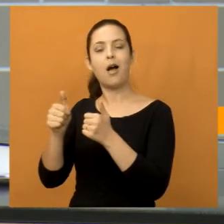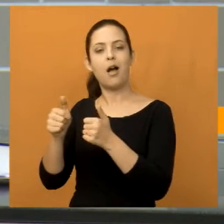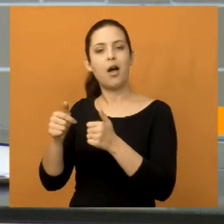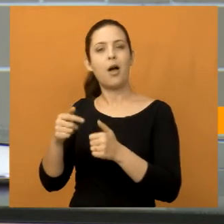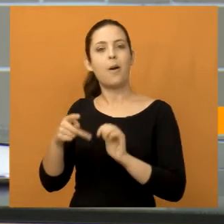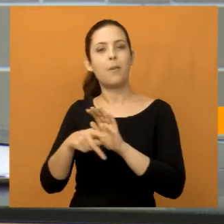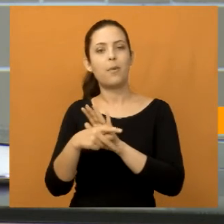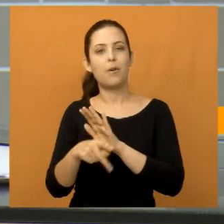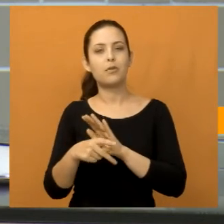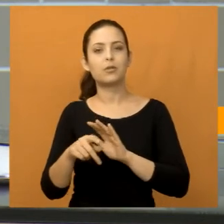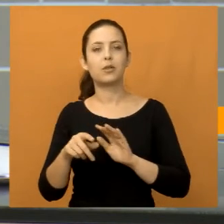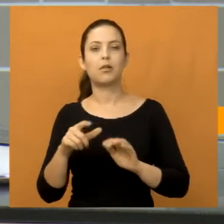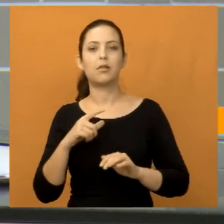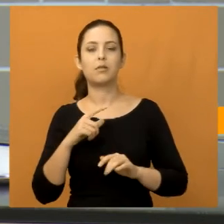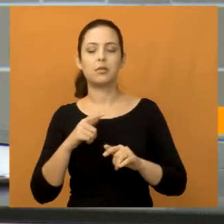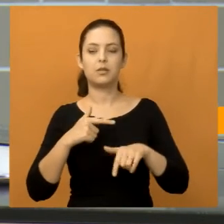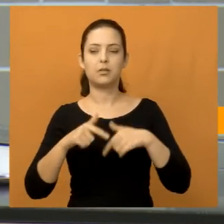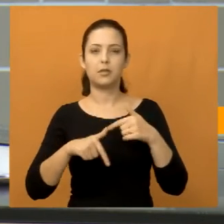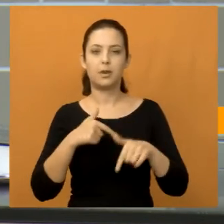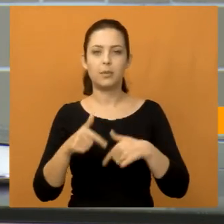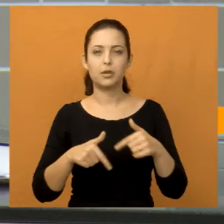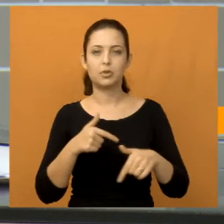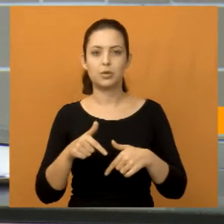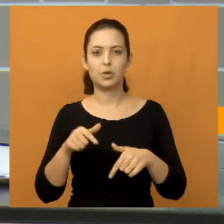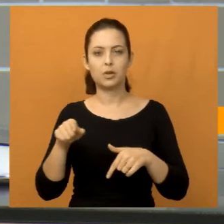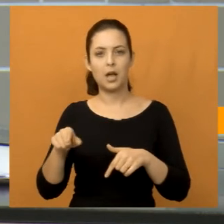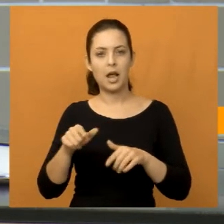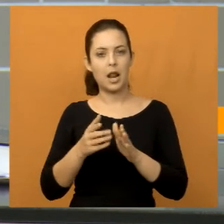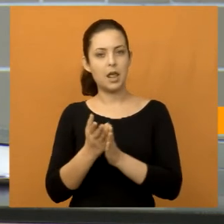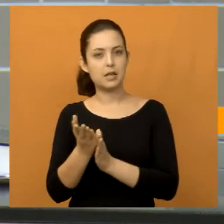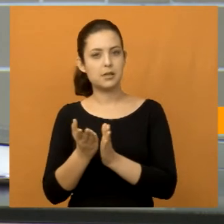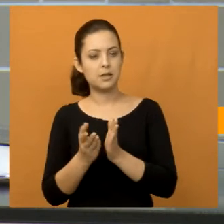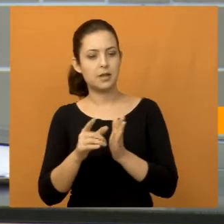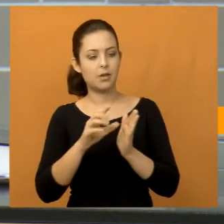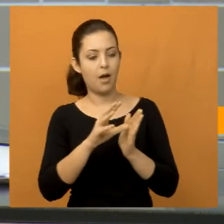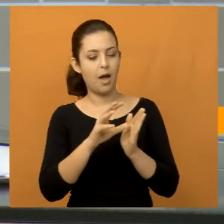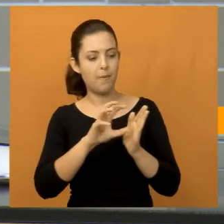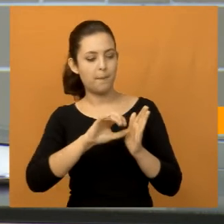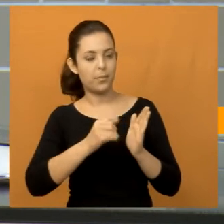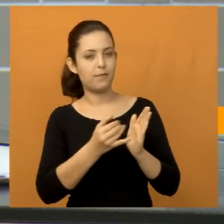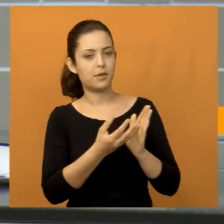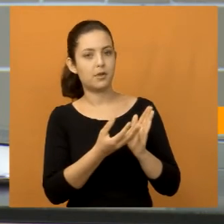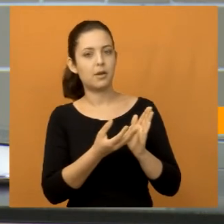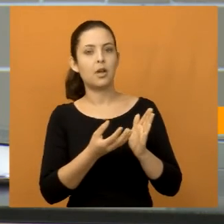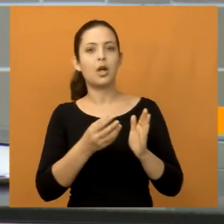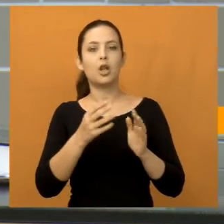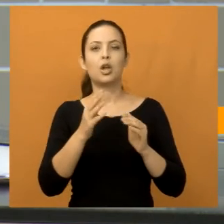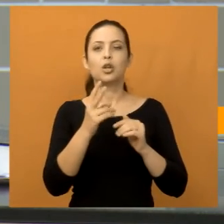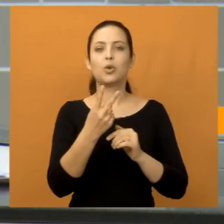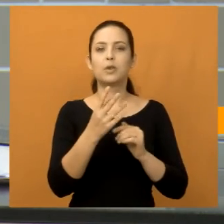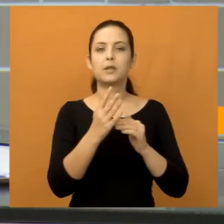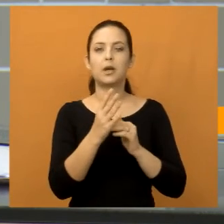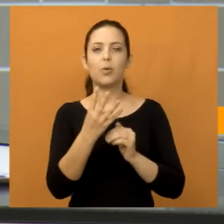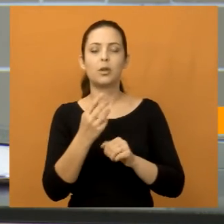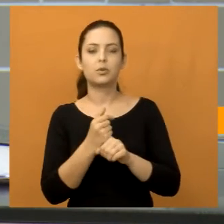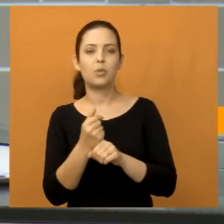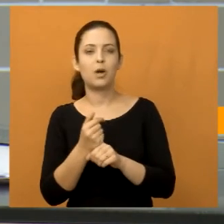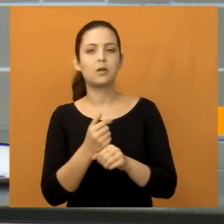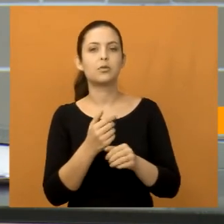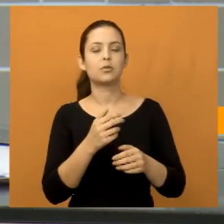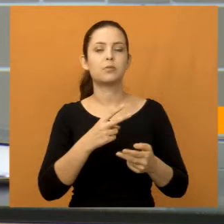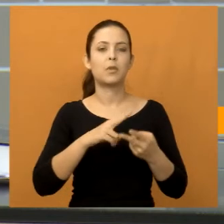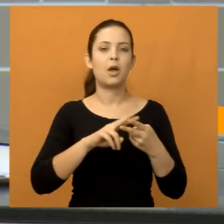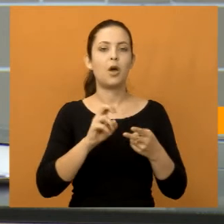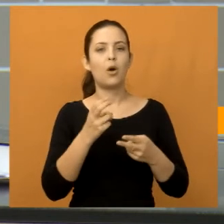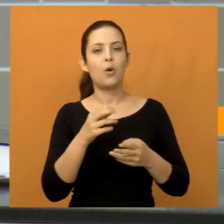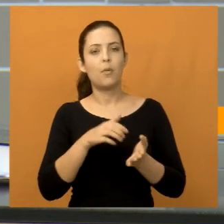decorrente da adjudicação do objeto da licitação. A pena, detenção de 2 a 4 anos e multa.